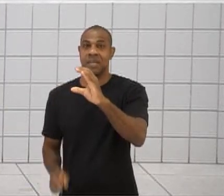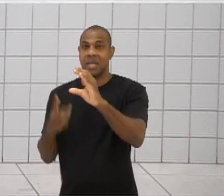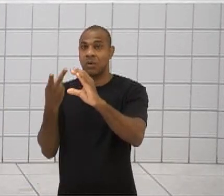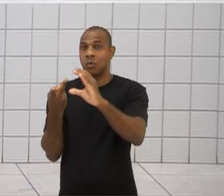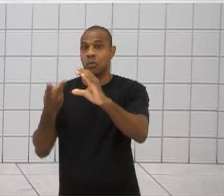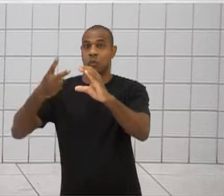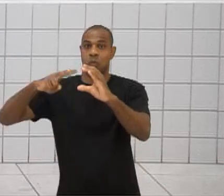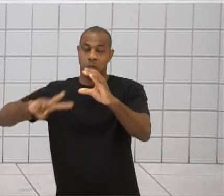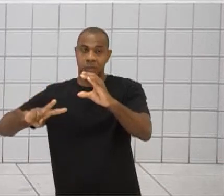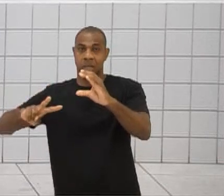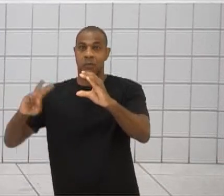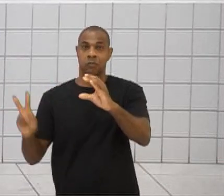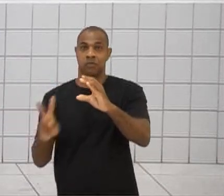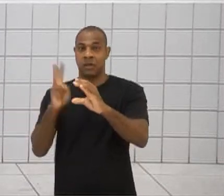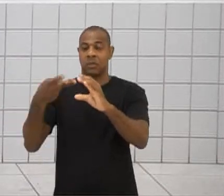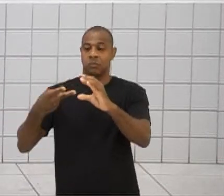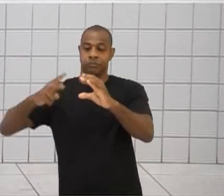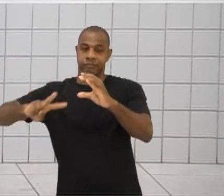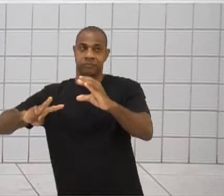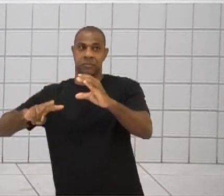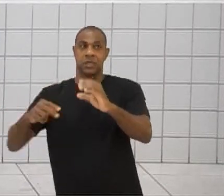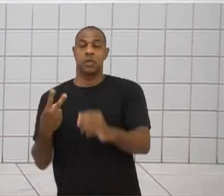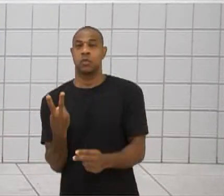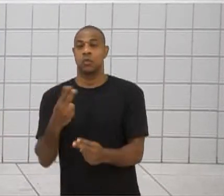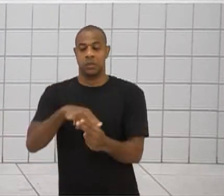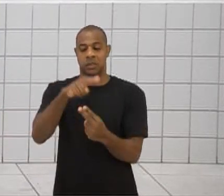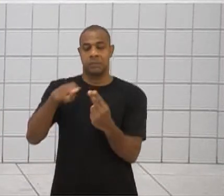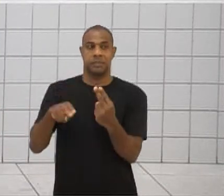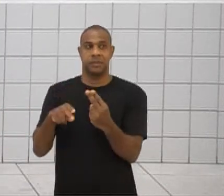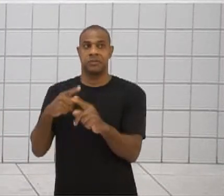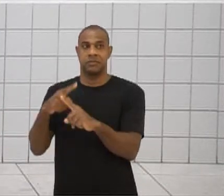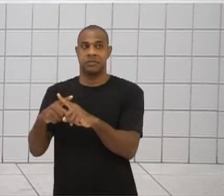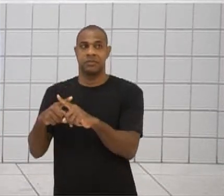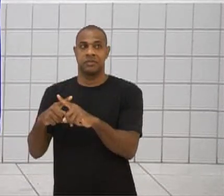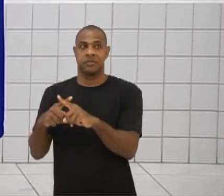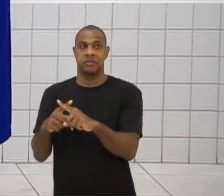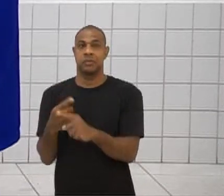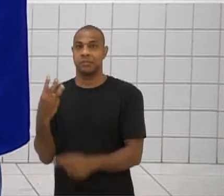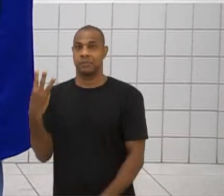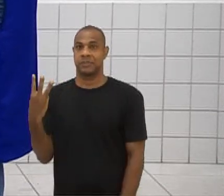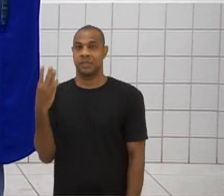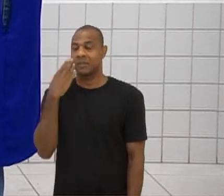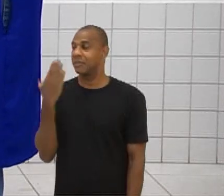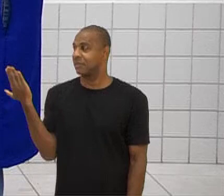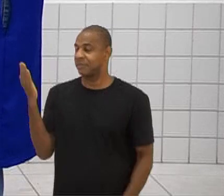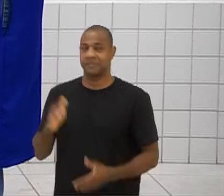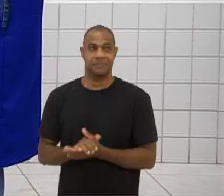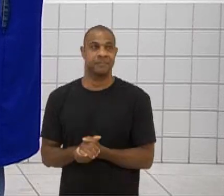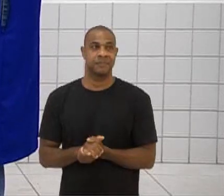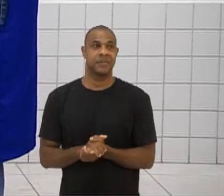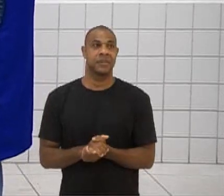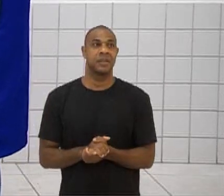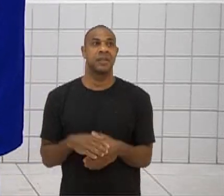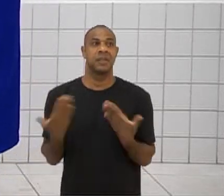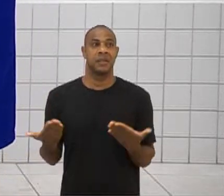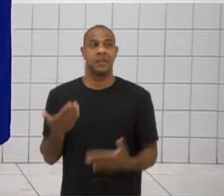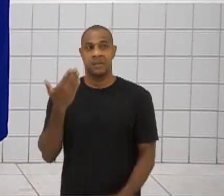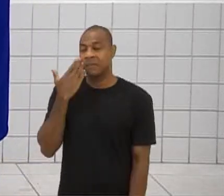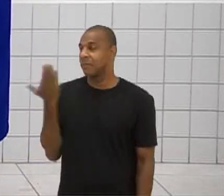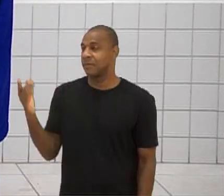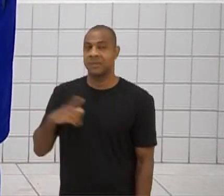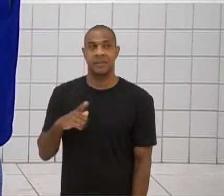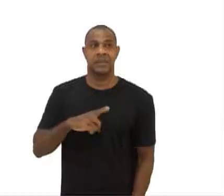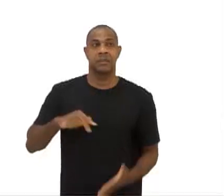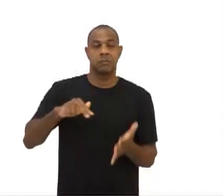inverso desse valor, 2π dividido por esse valor. Tá ok, gente? Então, vamos lá. Então, aqui